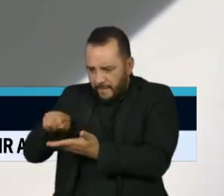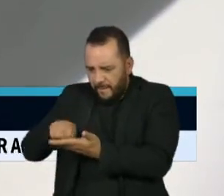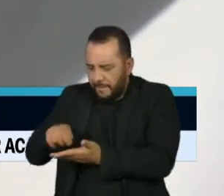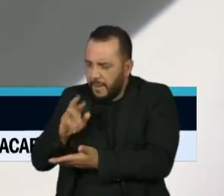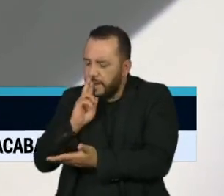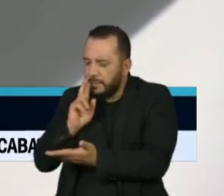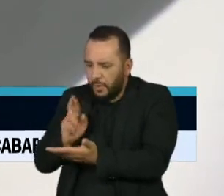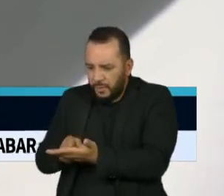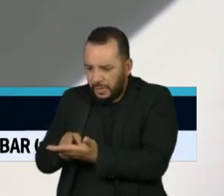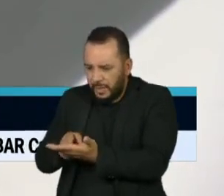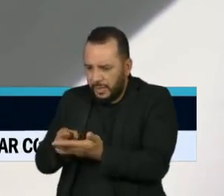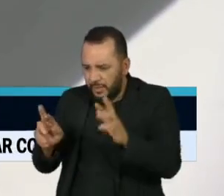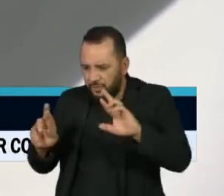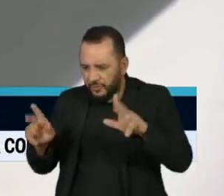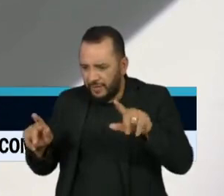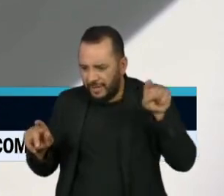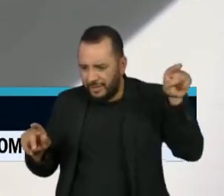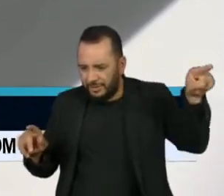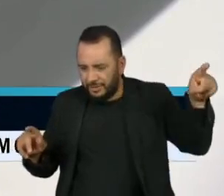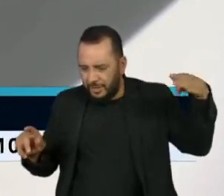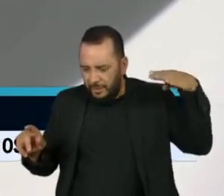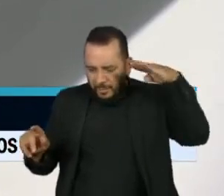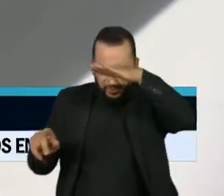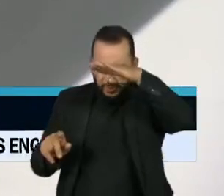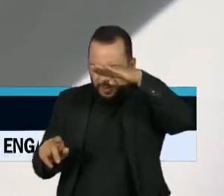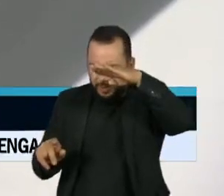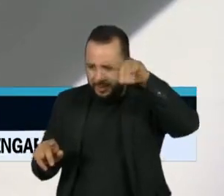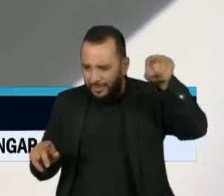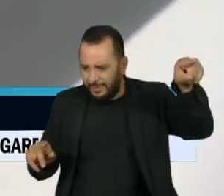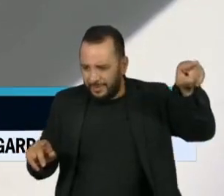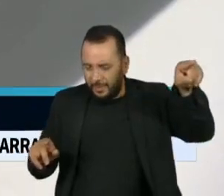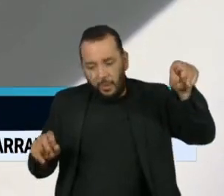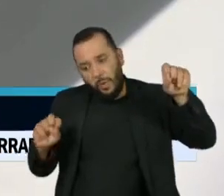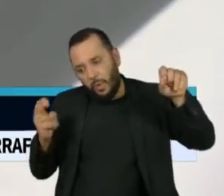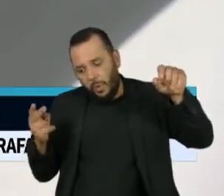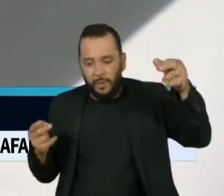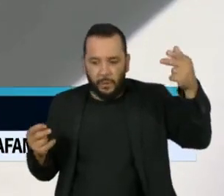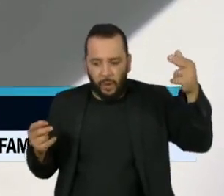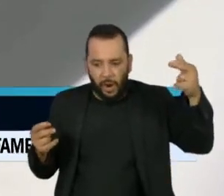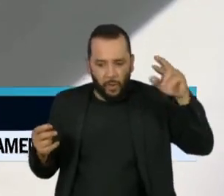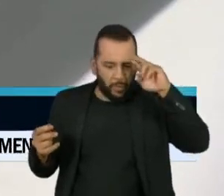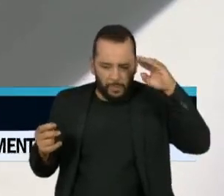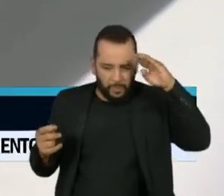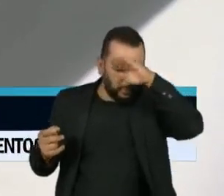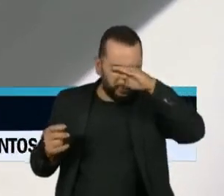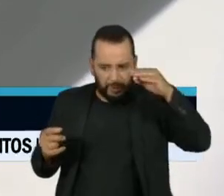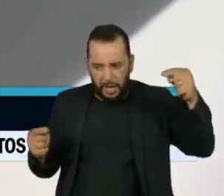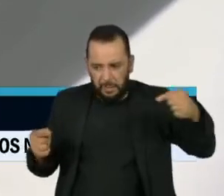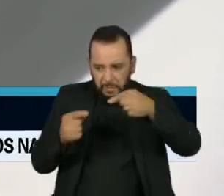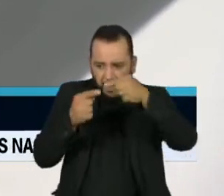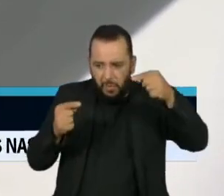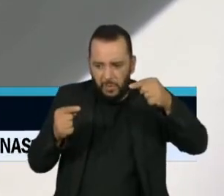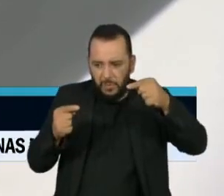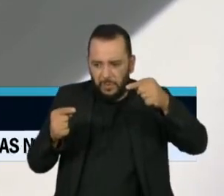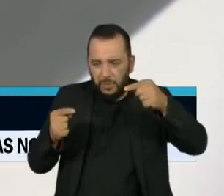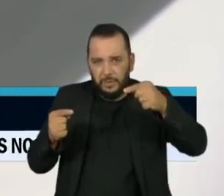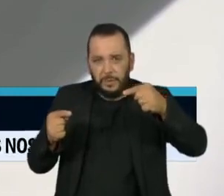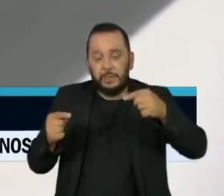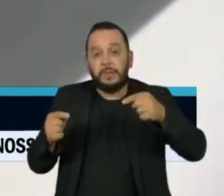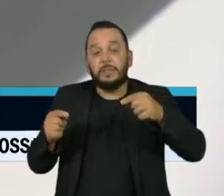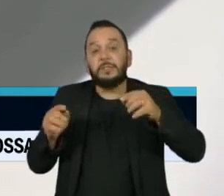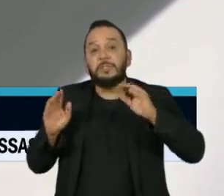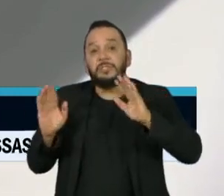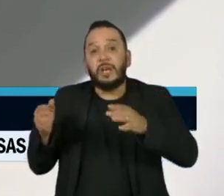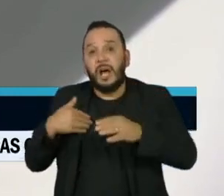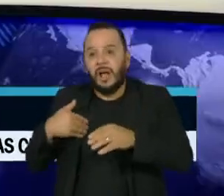fonte bibliográfica, a questão é anulada. E, veja, esse é um grande risco de anulação de